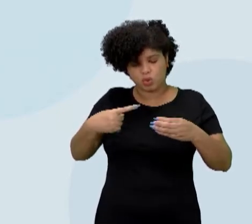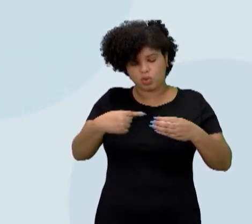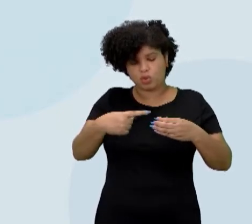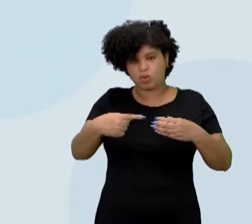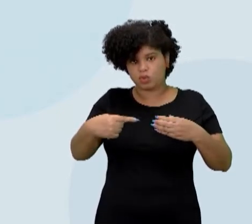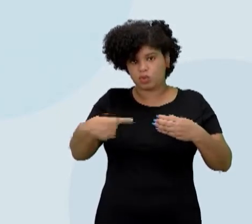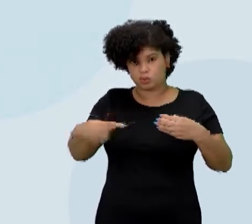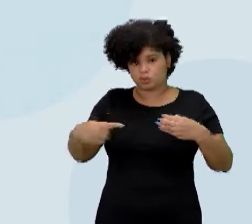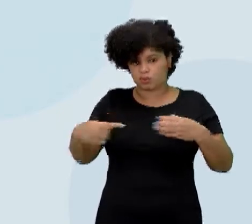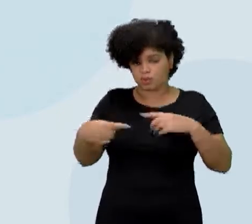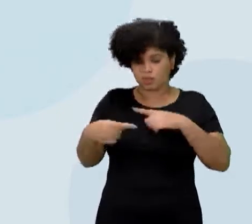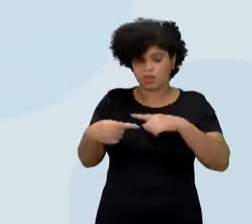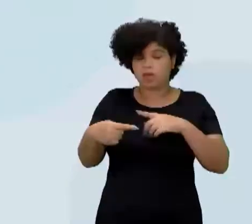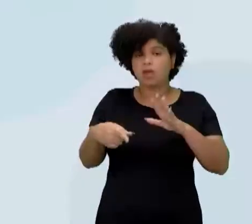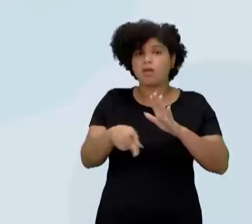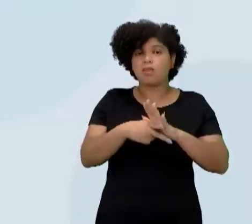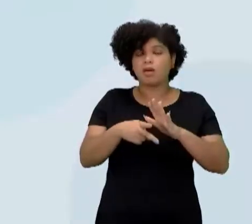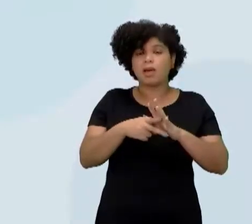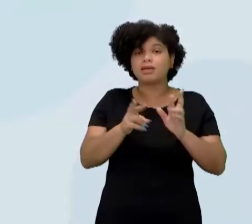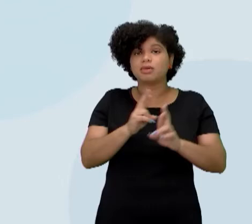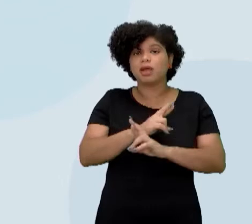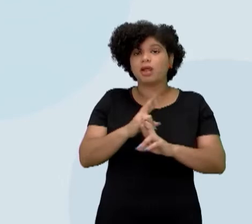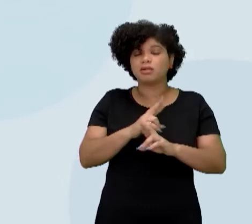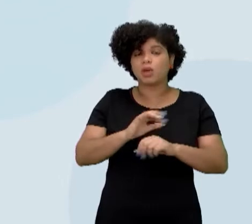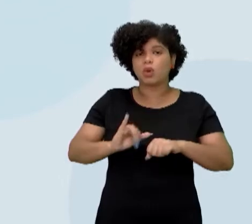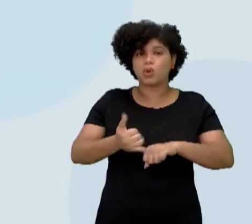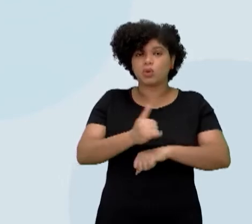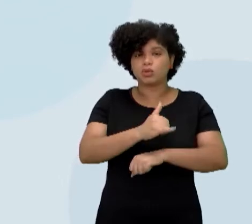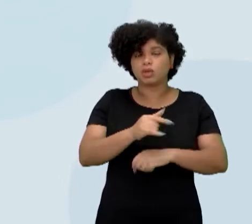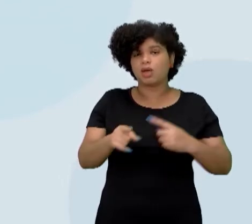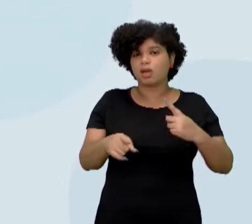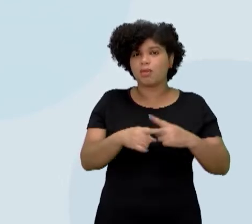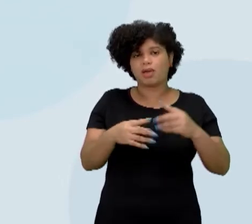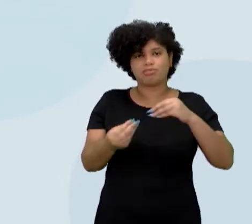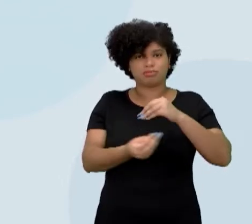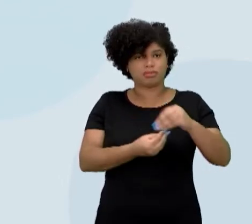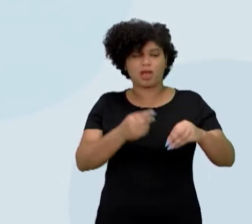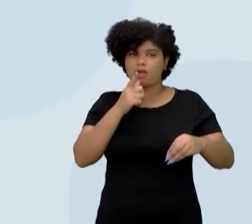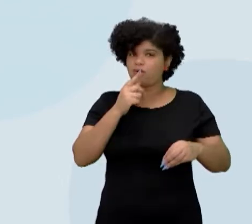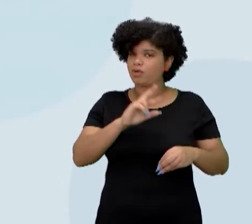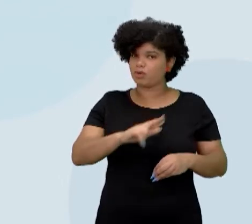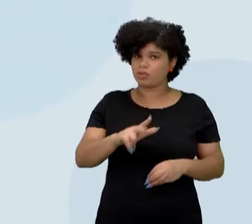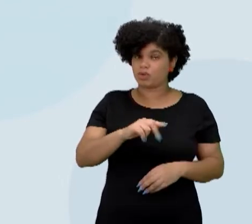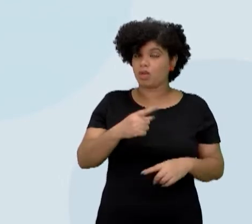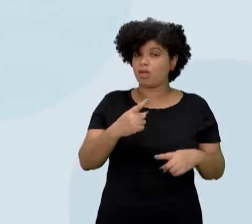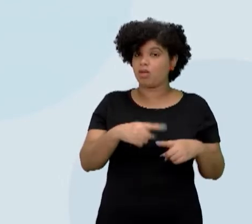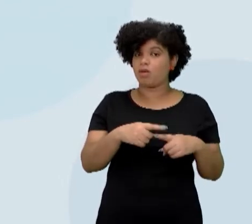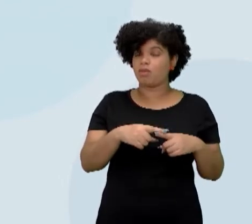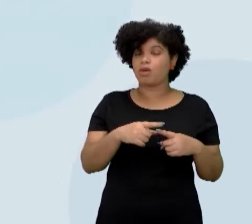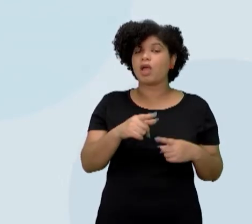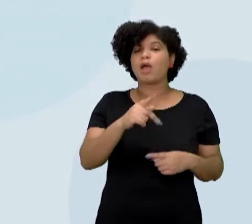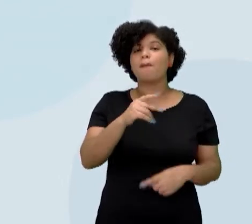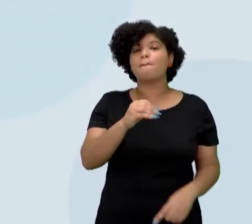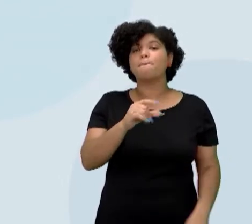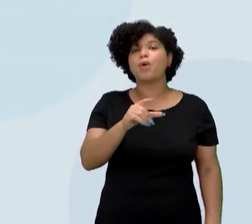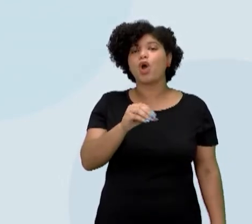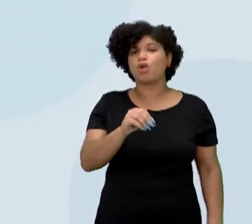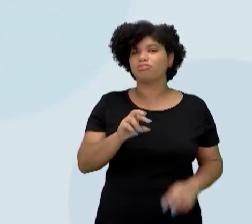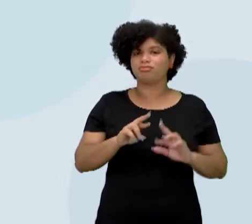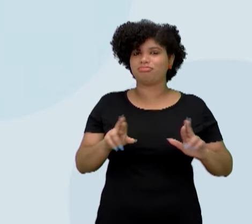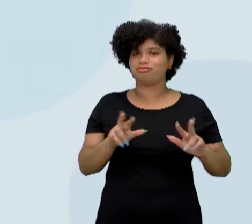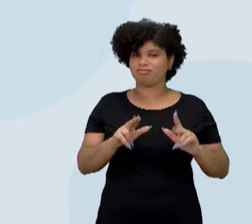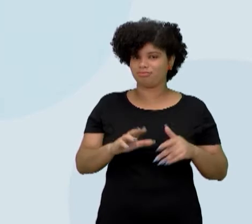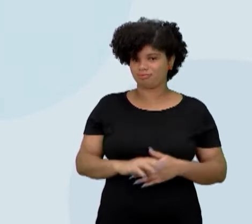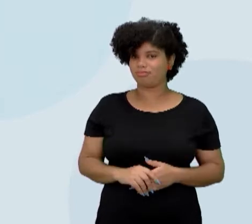interagir com a gordura, porque ela não interage com água, porque ela tem uma polaridade diferente da água. E a